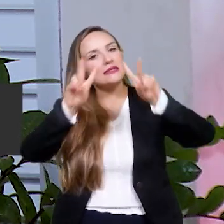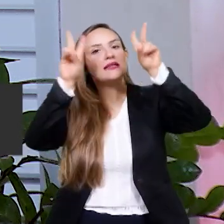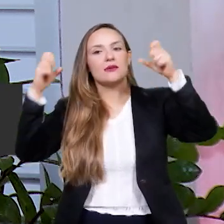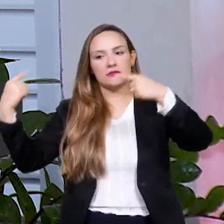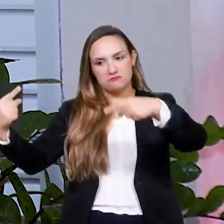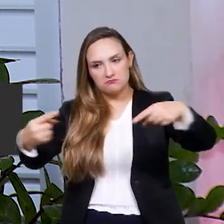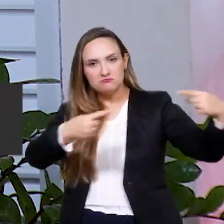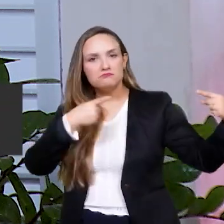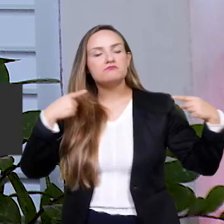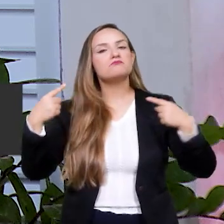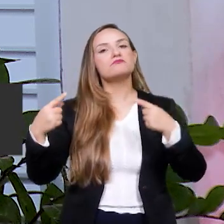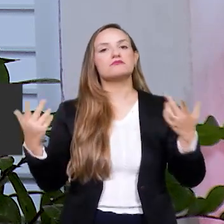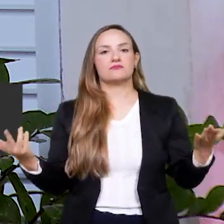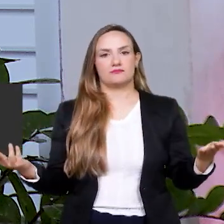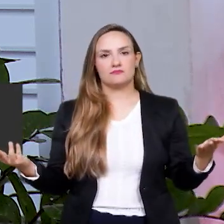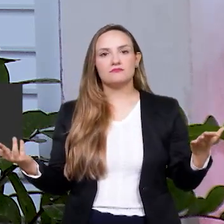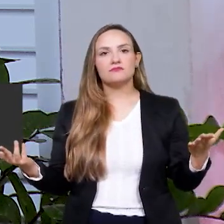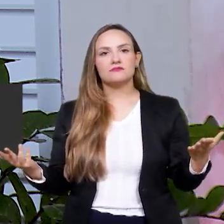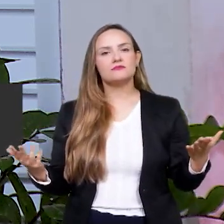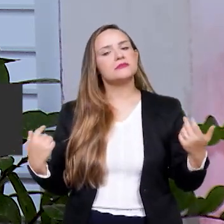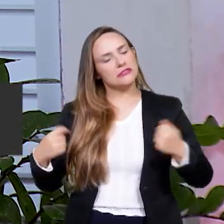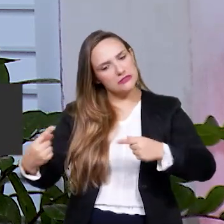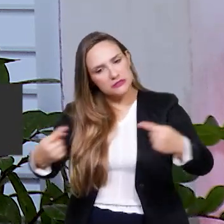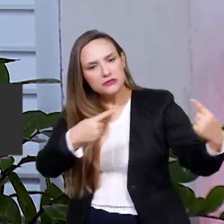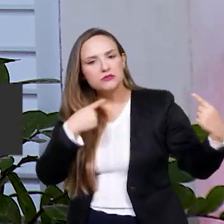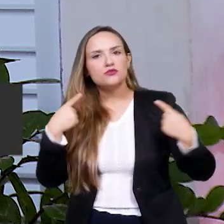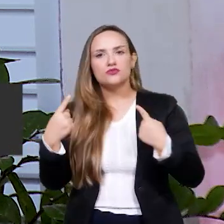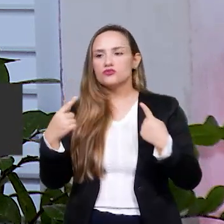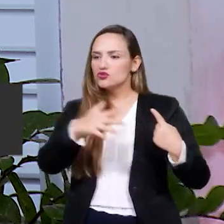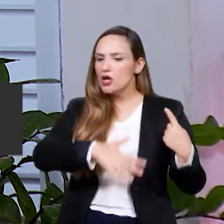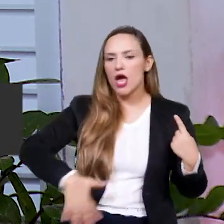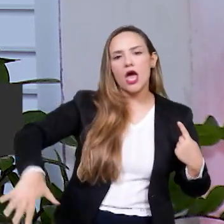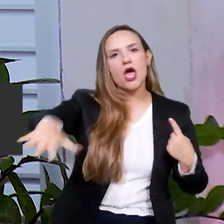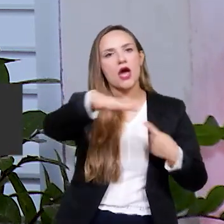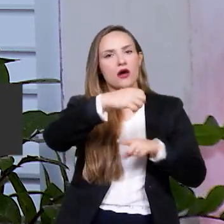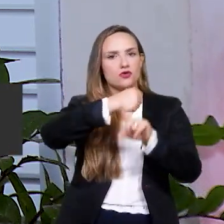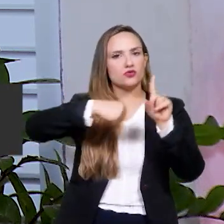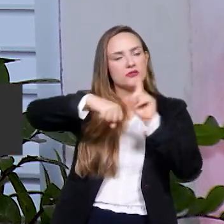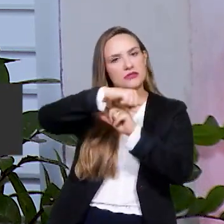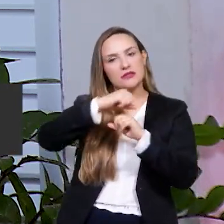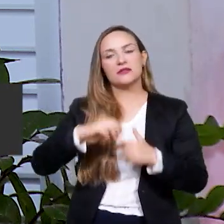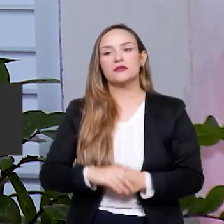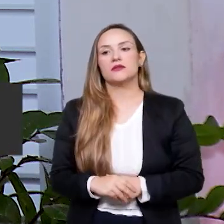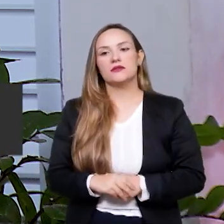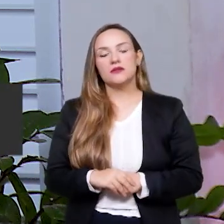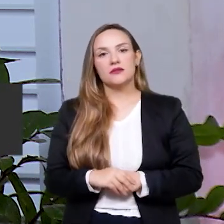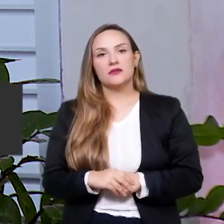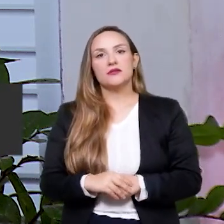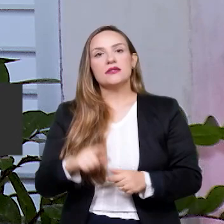o problema. Para você resolver um problema, você tem que discuti-lo e discutir com a sociedade. Nós temos